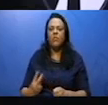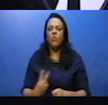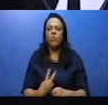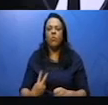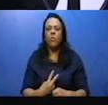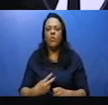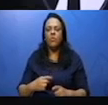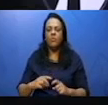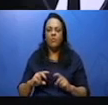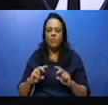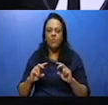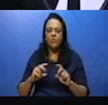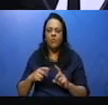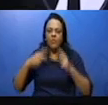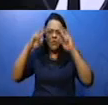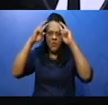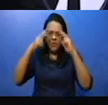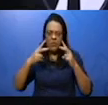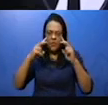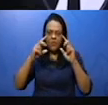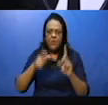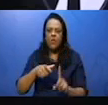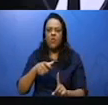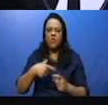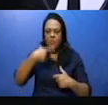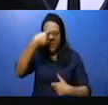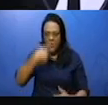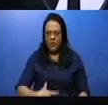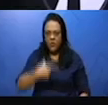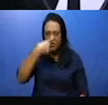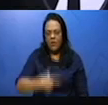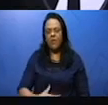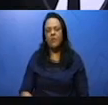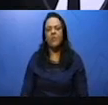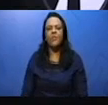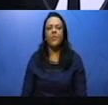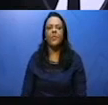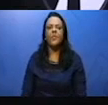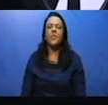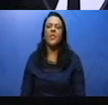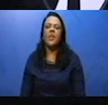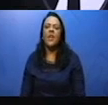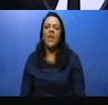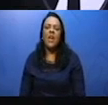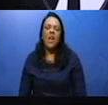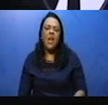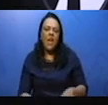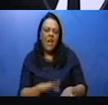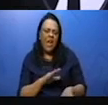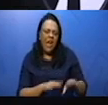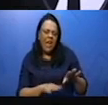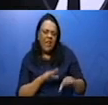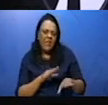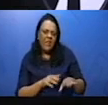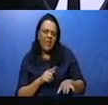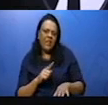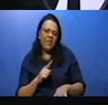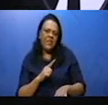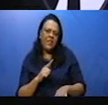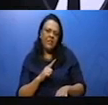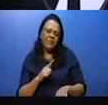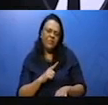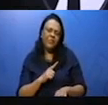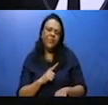Atenção! Mesmo que enfrente momentos de medo ou fragilidade, pelo menos uma personagem da narrativa é